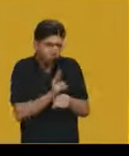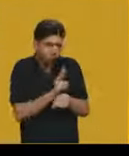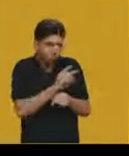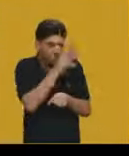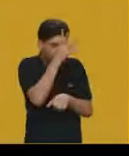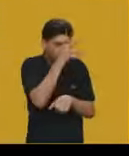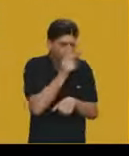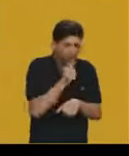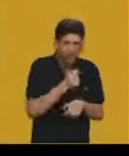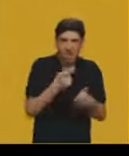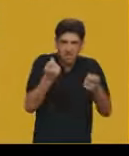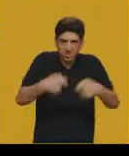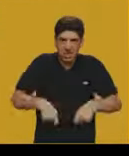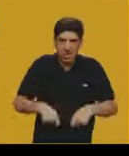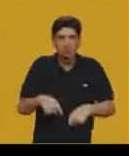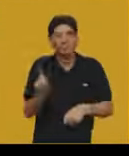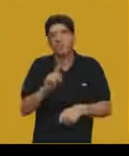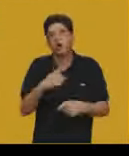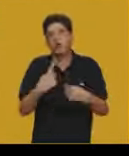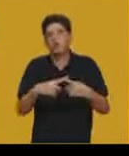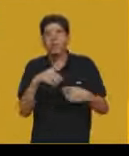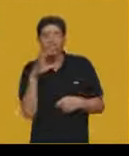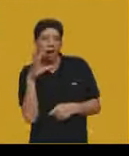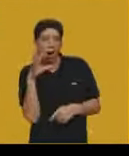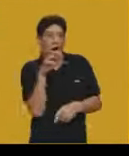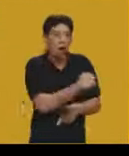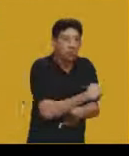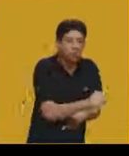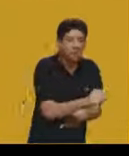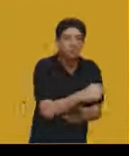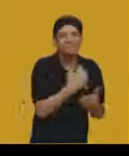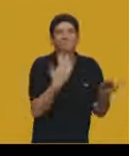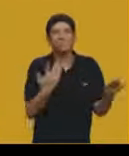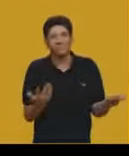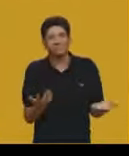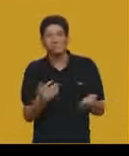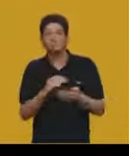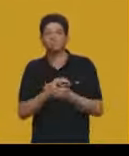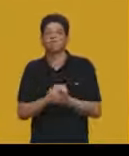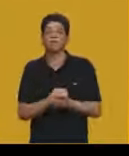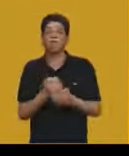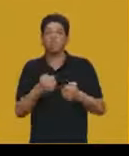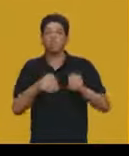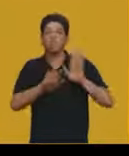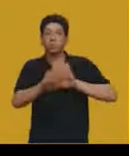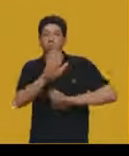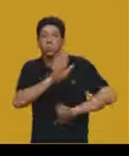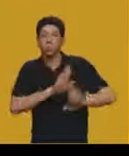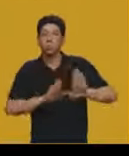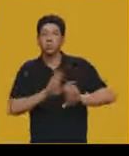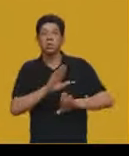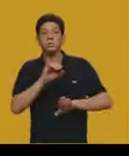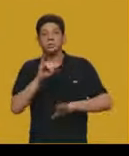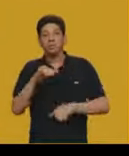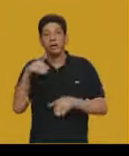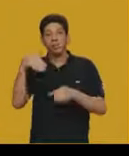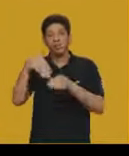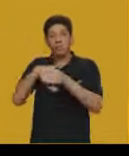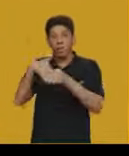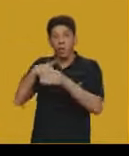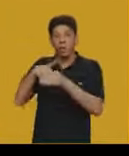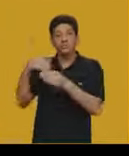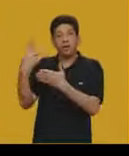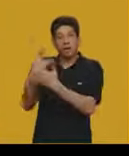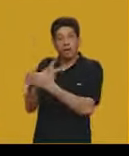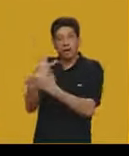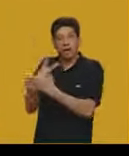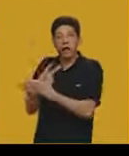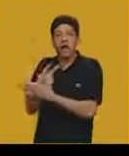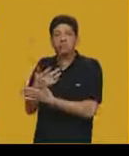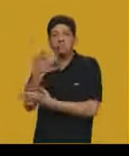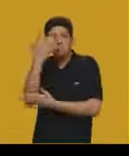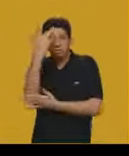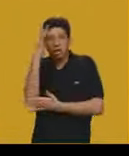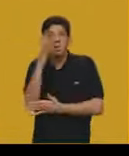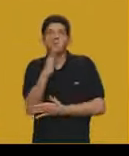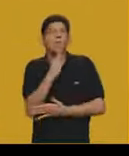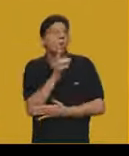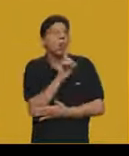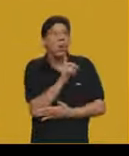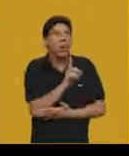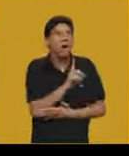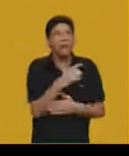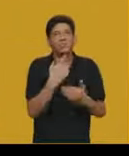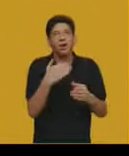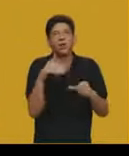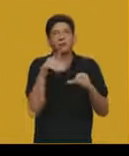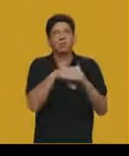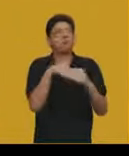quando o processo não poderia inteirar e nem tenho metros para votar e para elegermos a presidente para cobrar deles eu volto qualquer